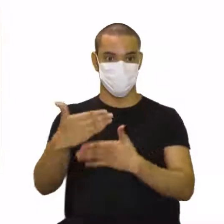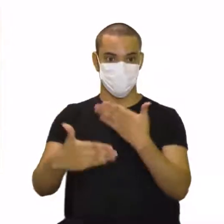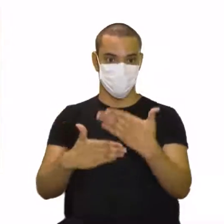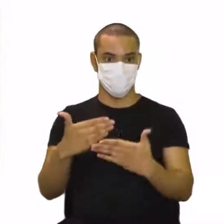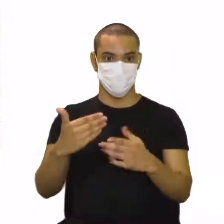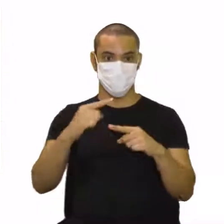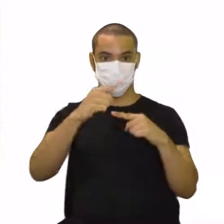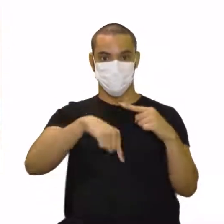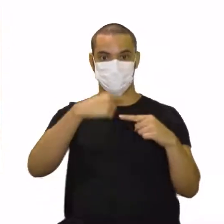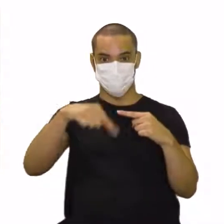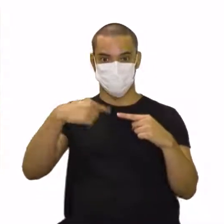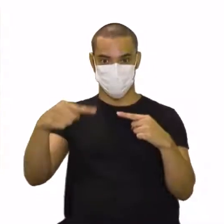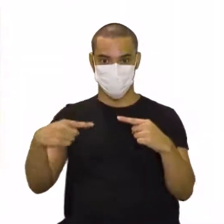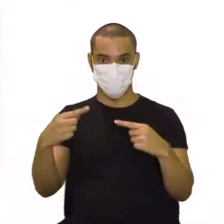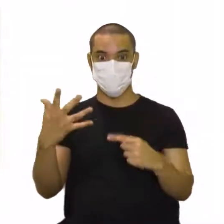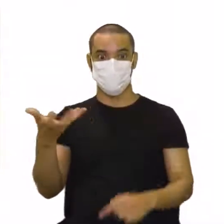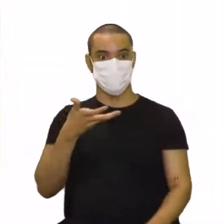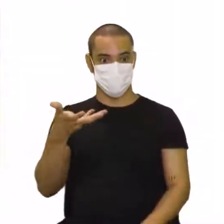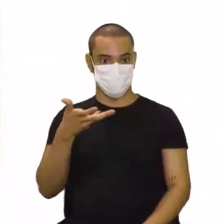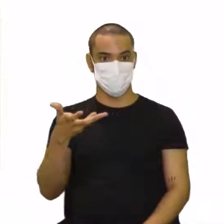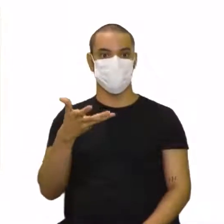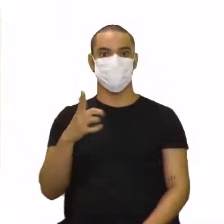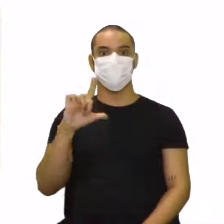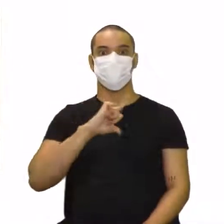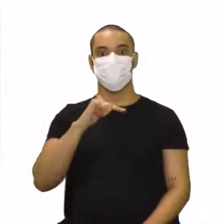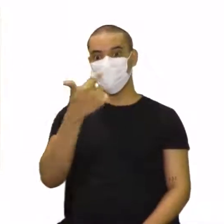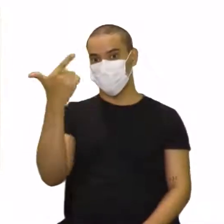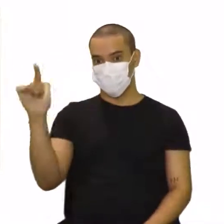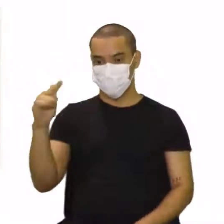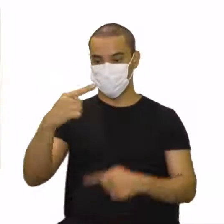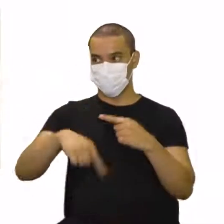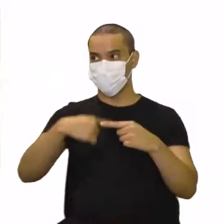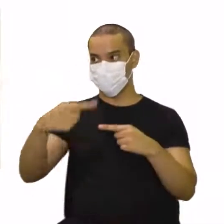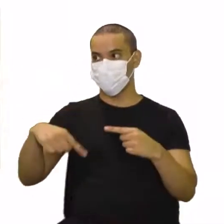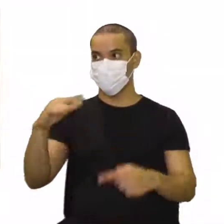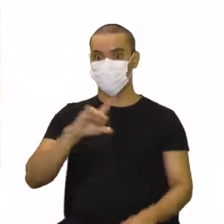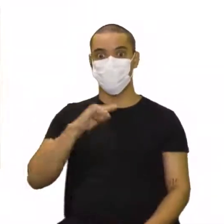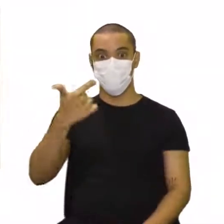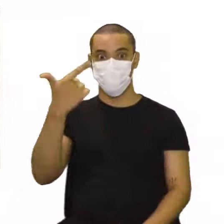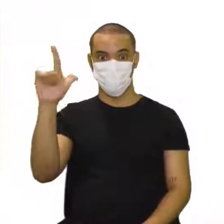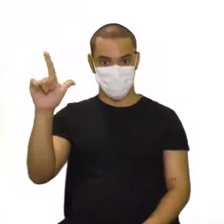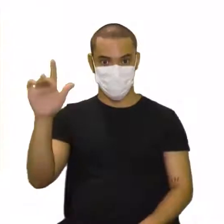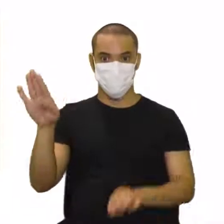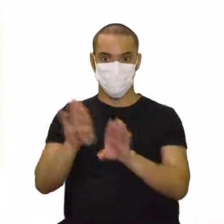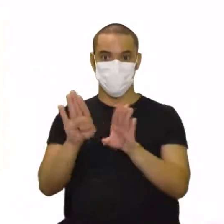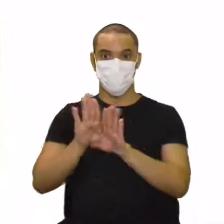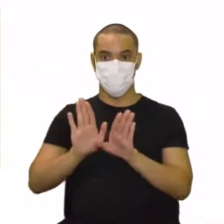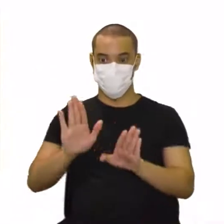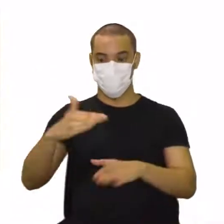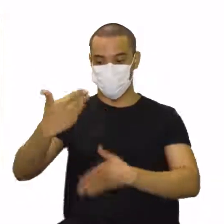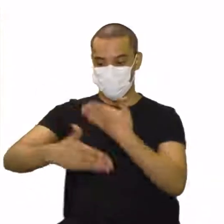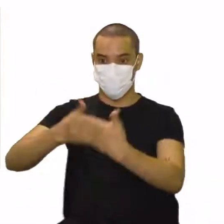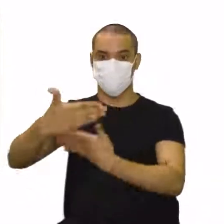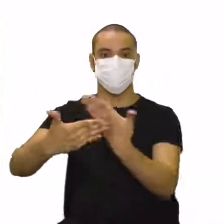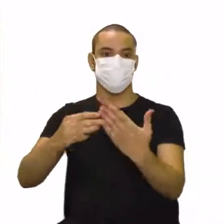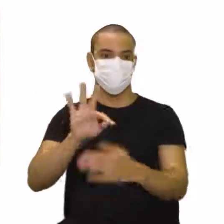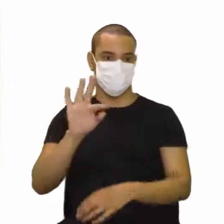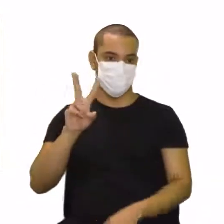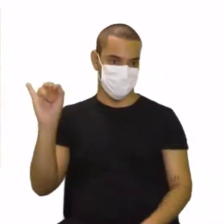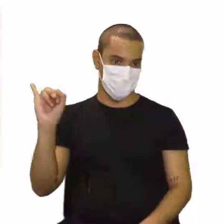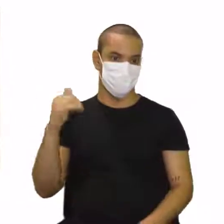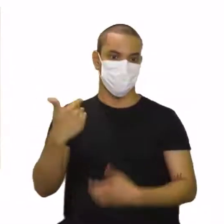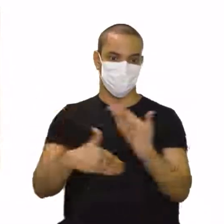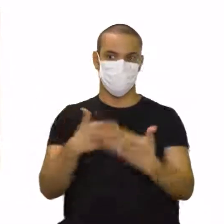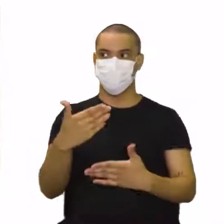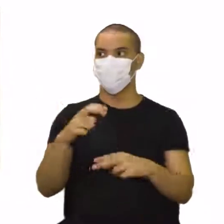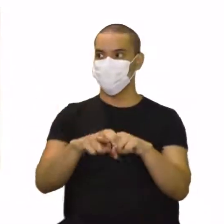lá, ele acelera. Passou nesse outro, ele dá outro empurrão e assim sucessivamente.